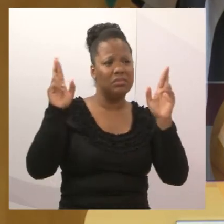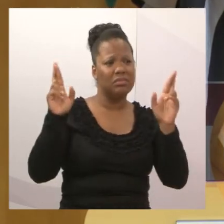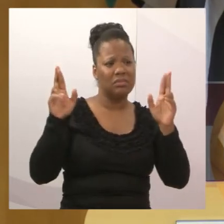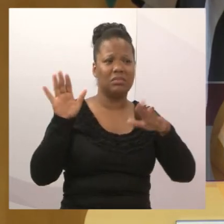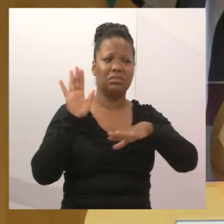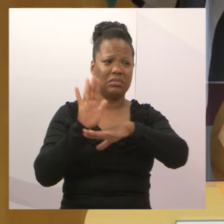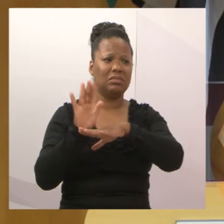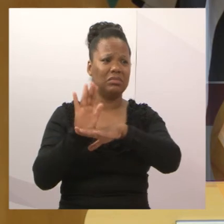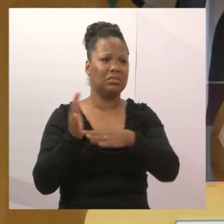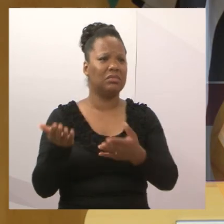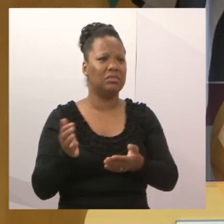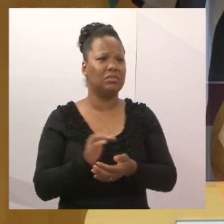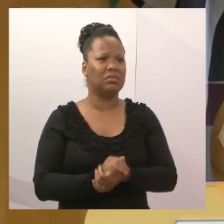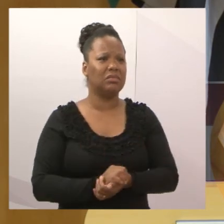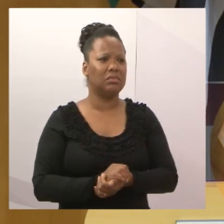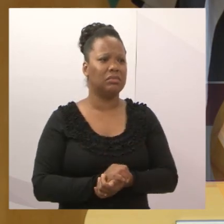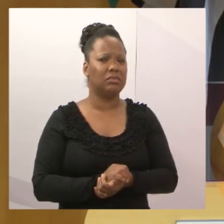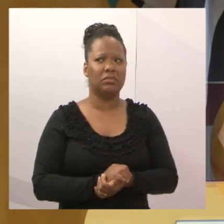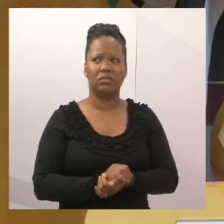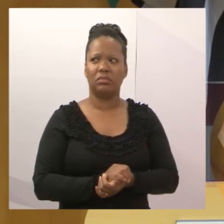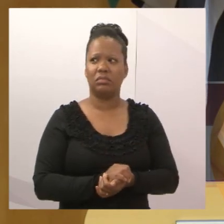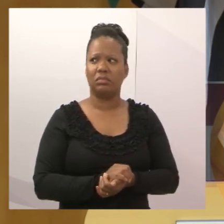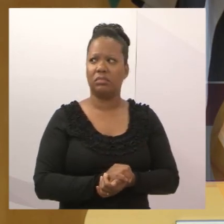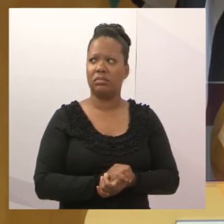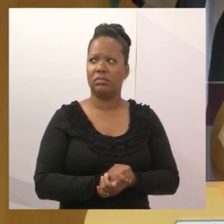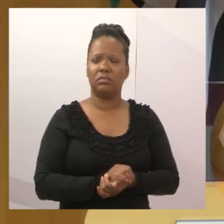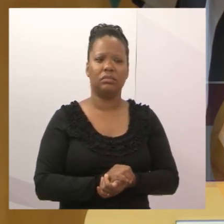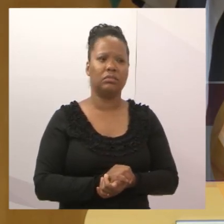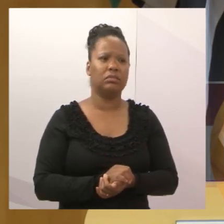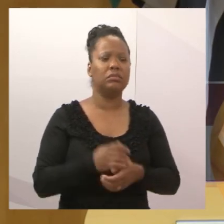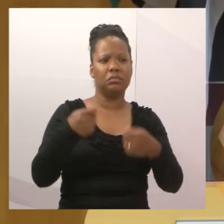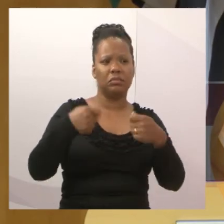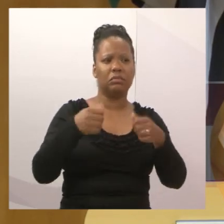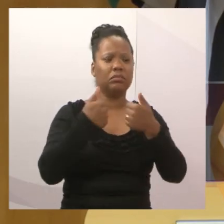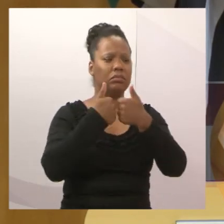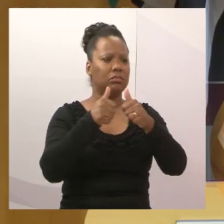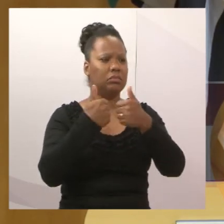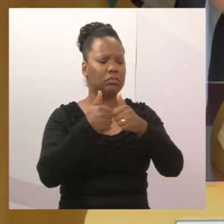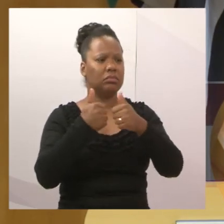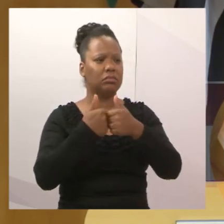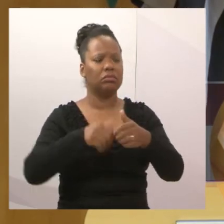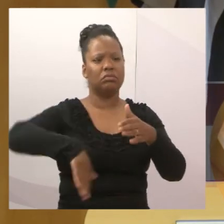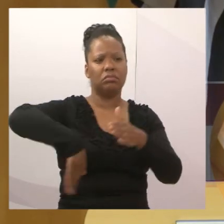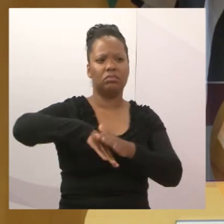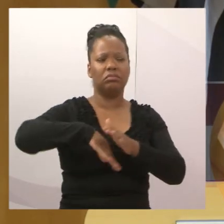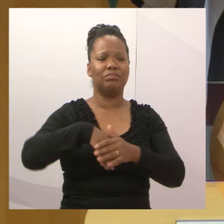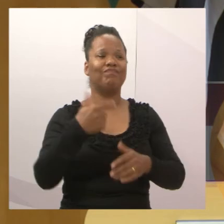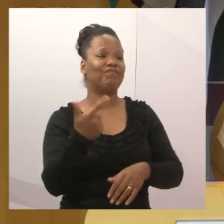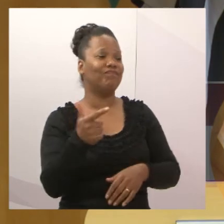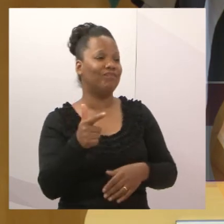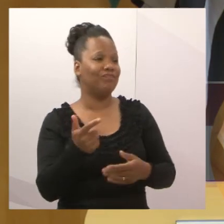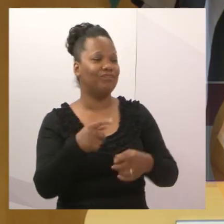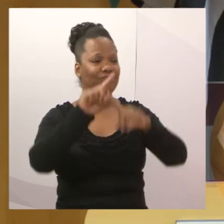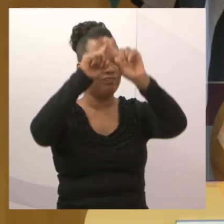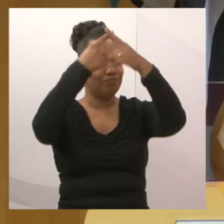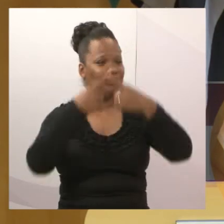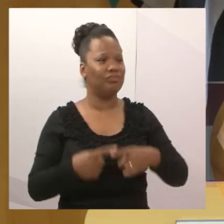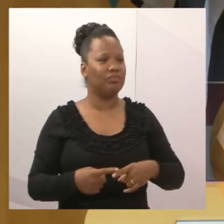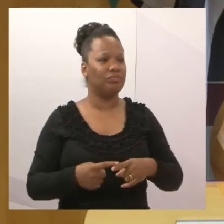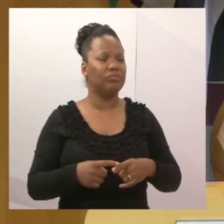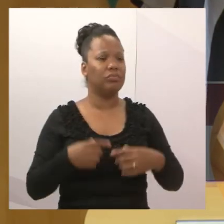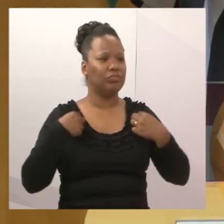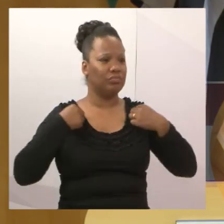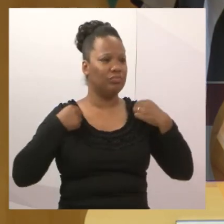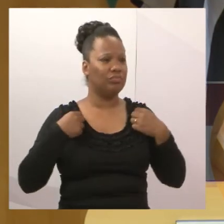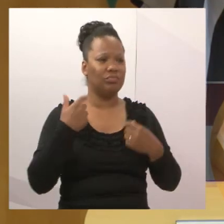de ajuda. Aí está precisando de um ônibus para disputar um campeonato, não tem. Aí está precisando de um kimono, não